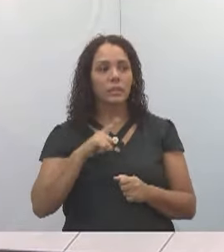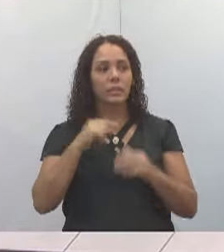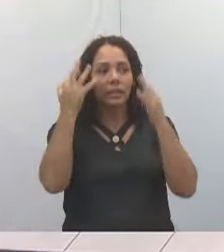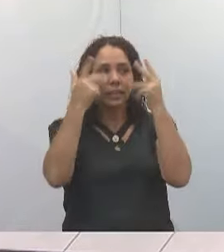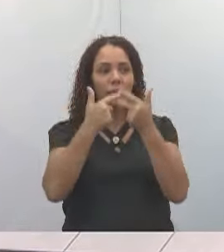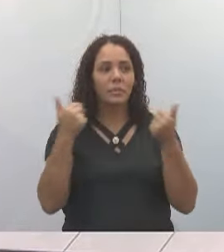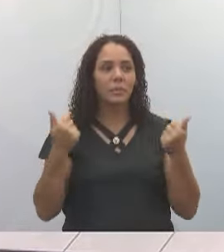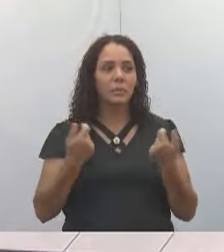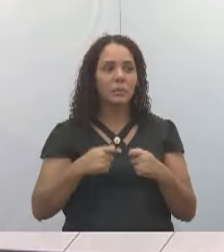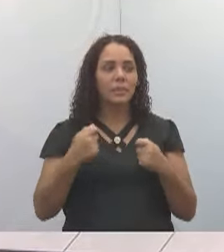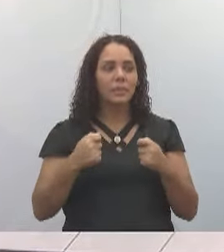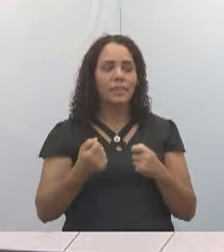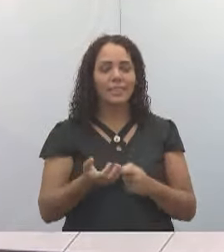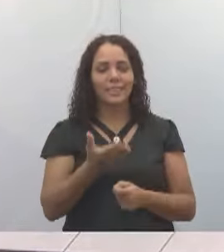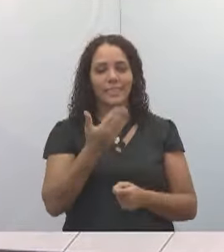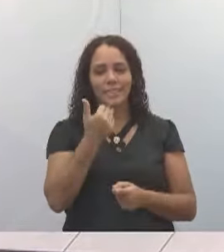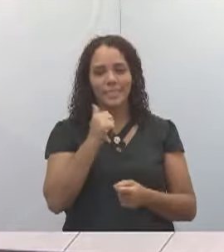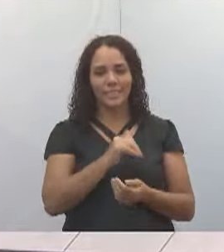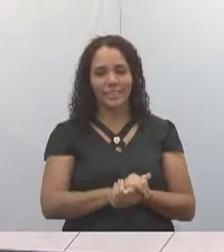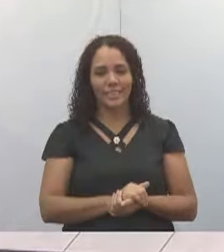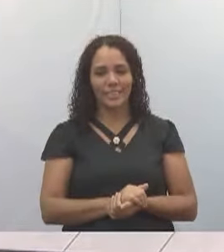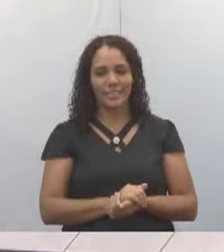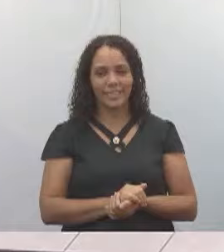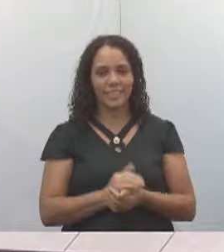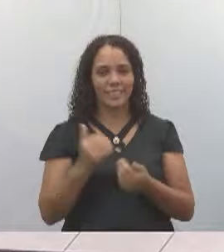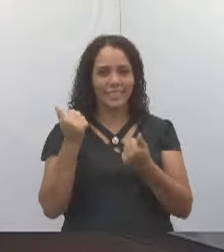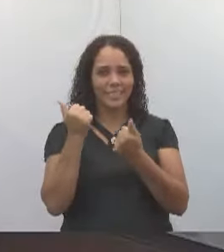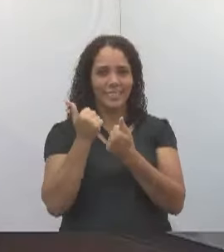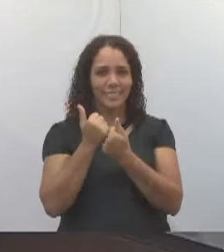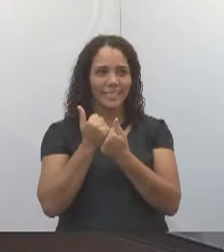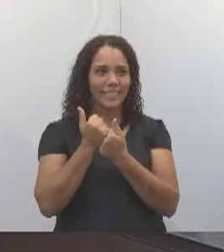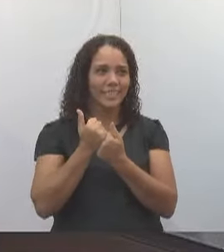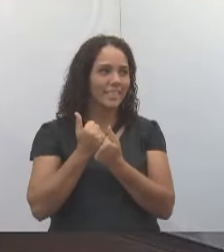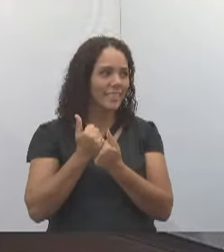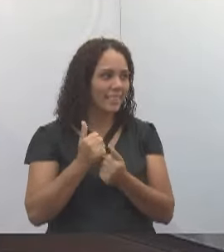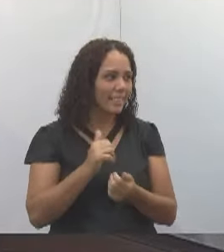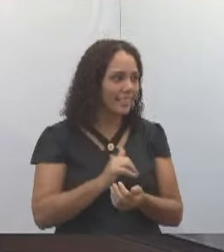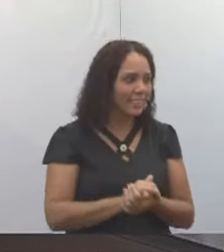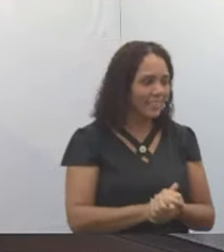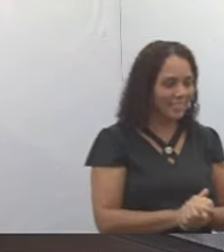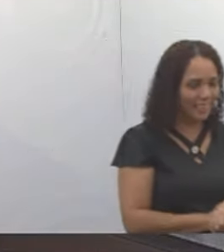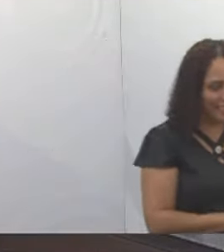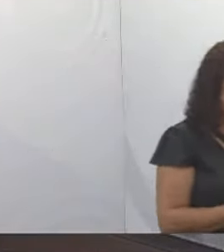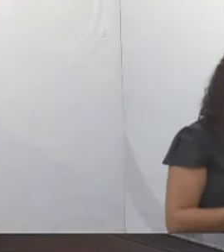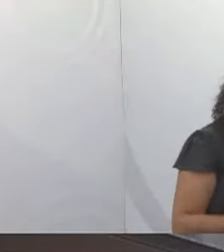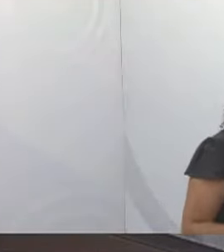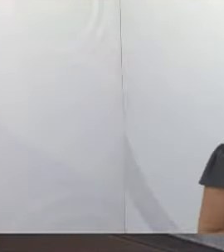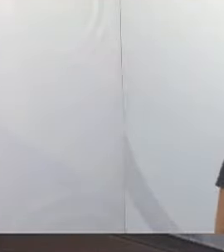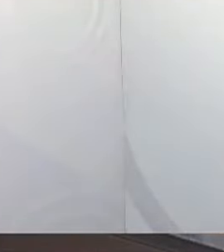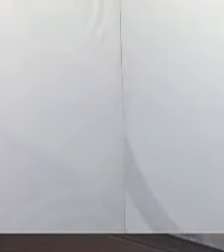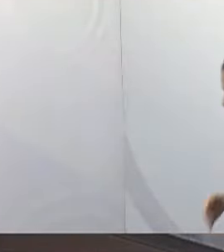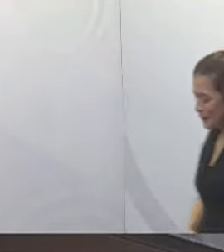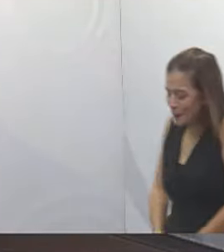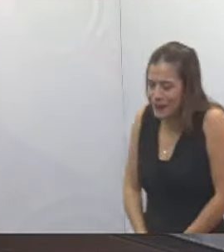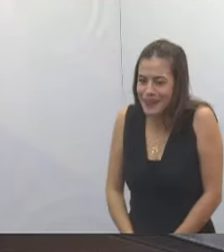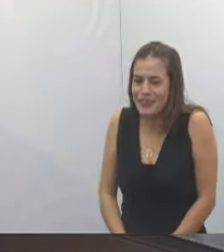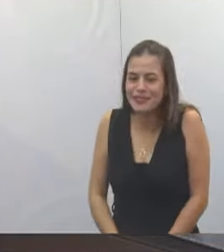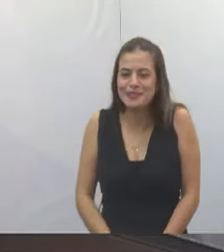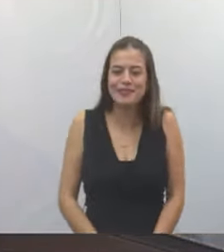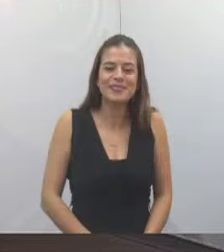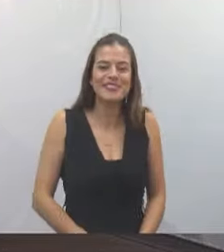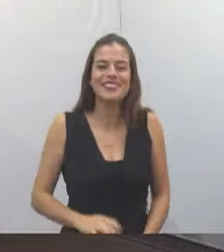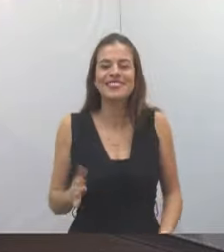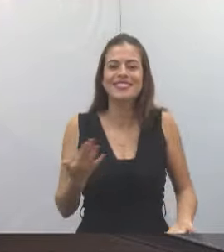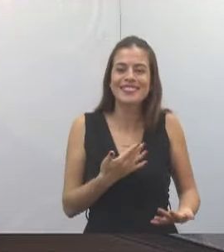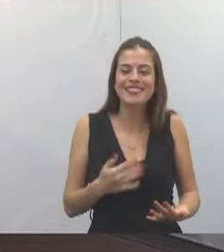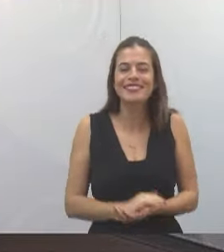ração. Geralmente, durante 4 anos, ele liberava em janeiro, fevereiro, a minha emenda impositiva. Até agora, ele não liberou a emenda